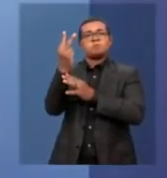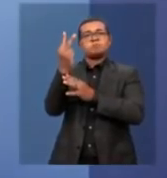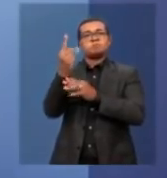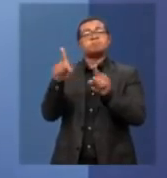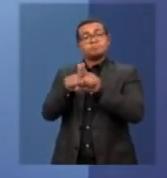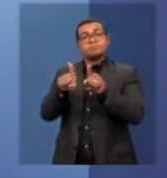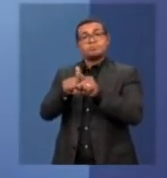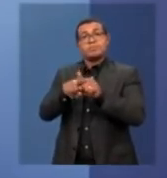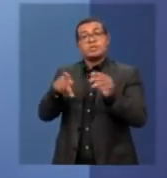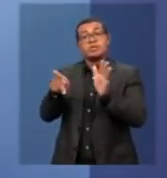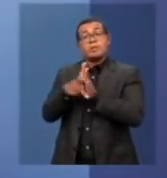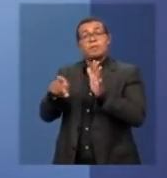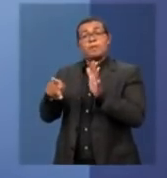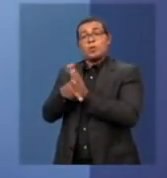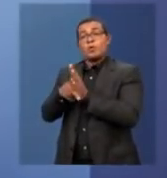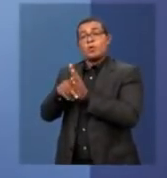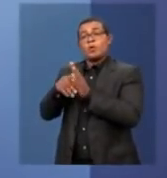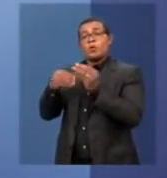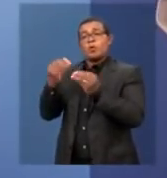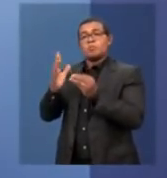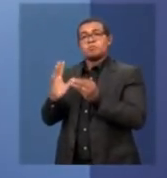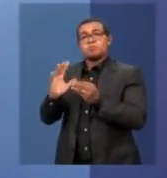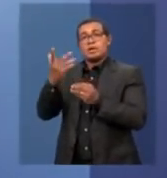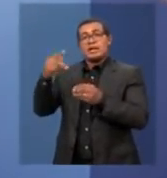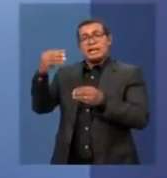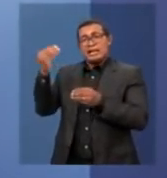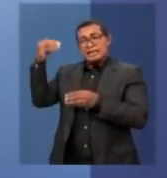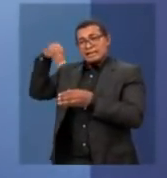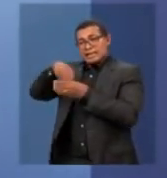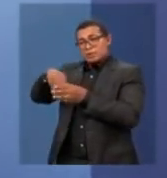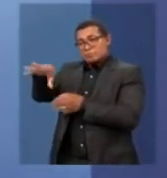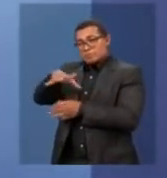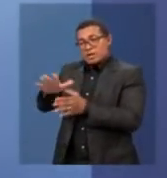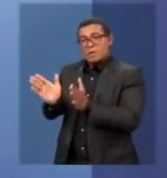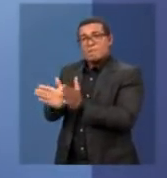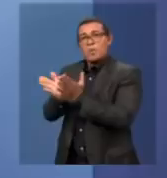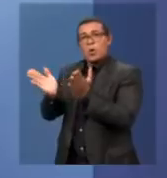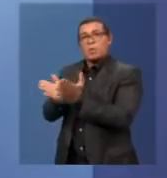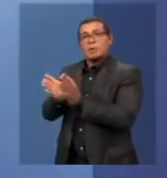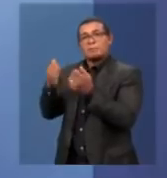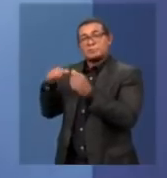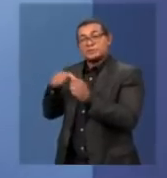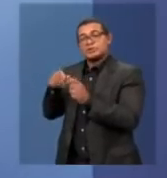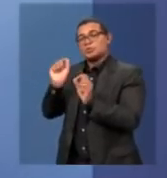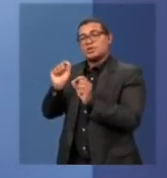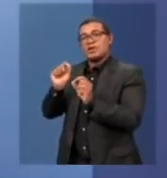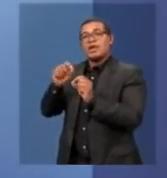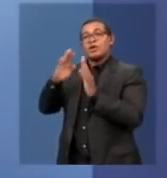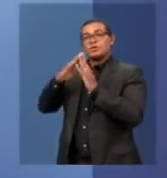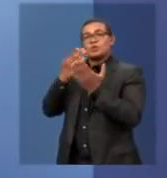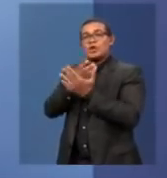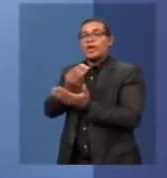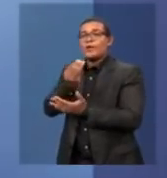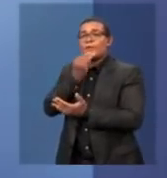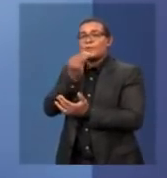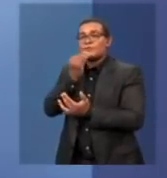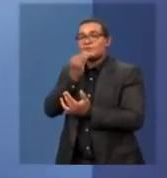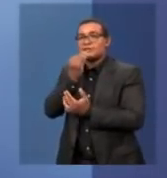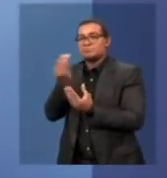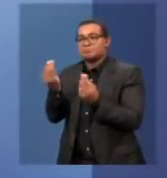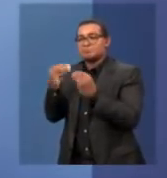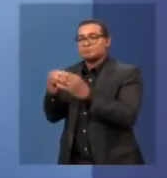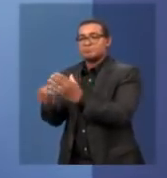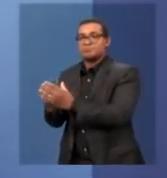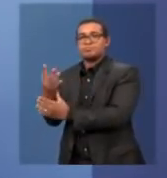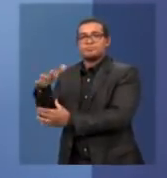colocar lá onde se faz necessário no meio da pobreza lá dentro é que tem escola que geram oportunidades sendo que espanta é